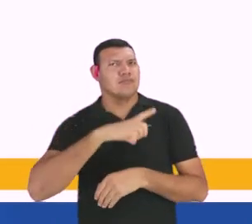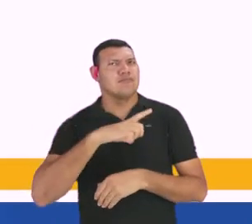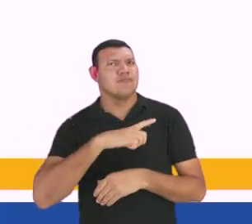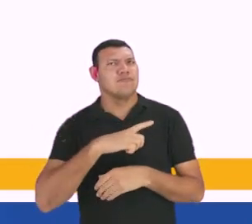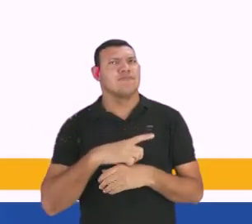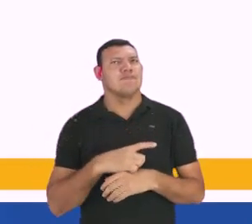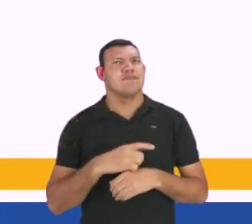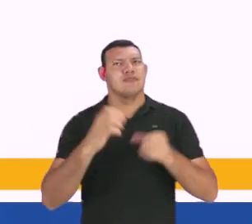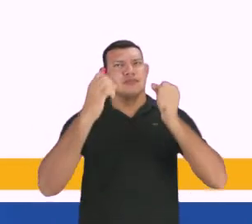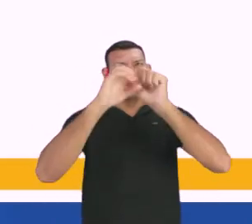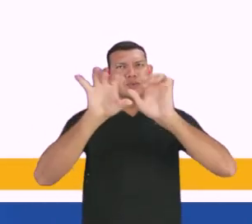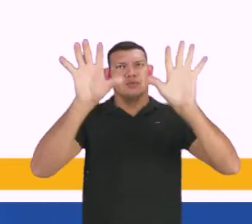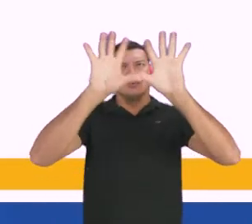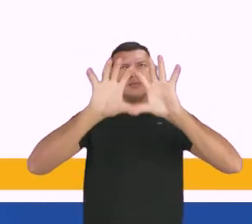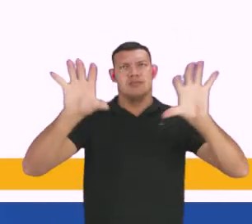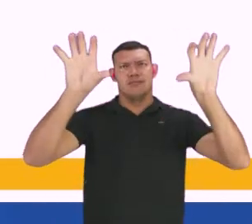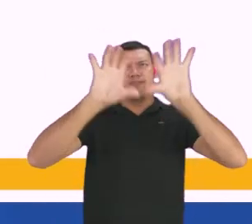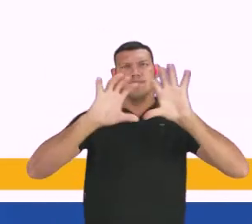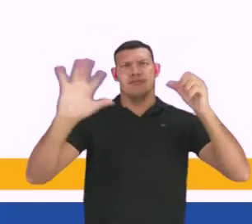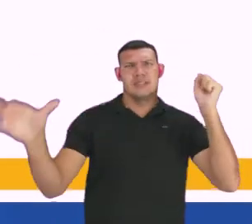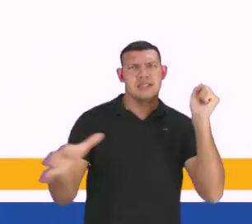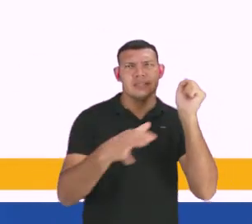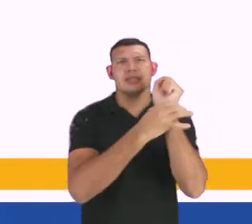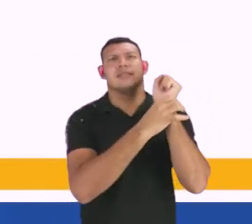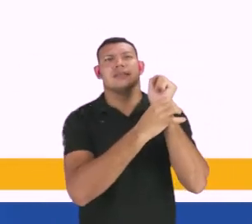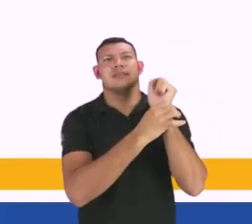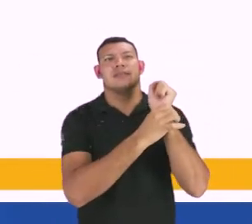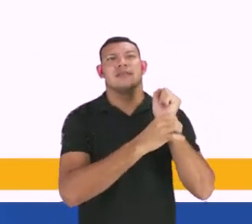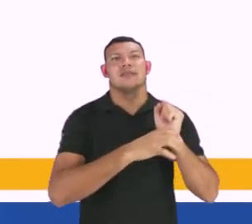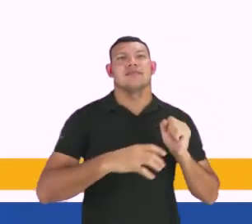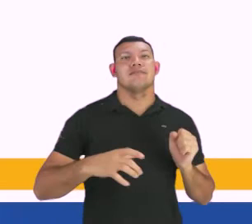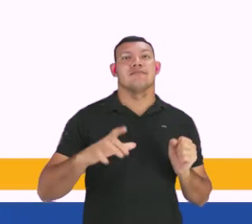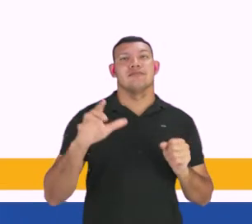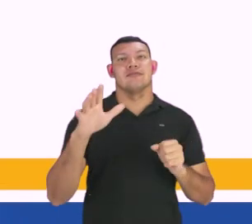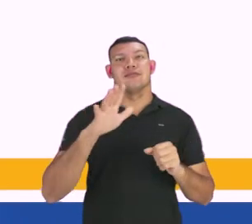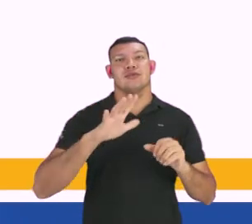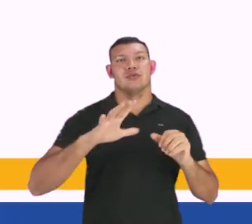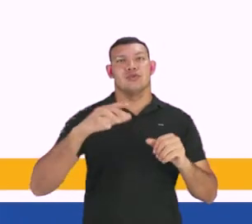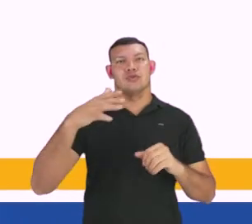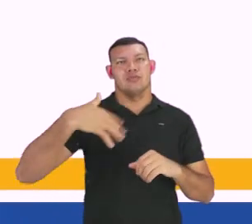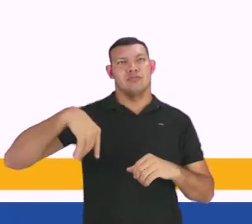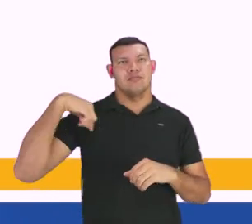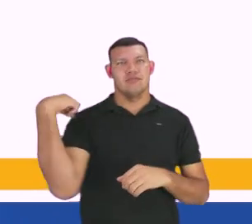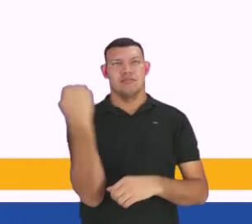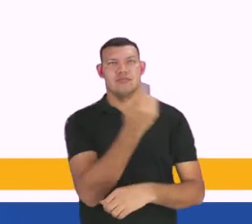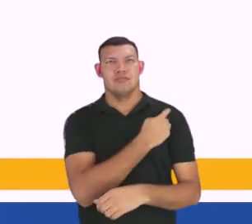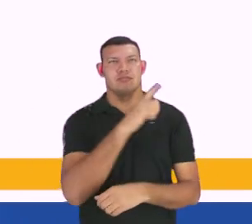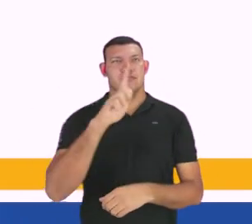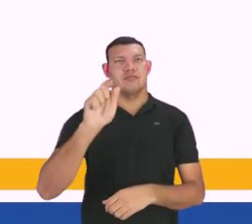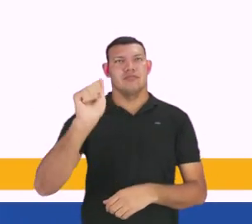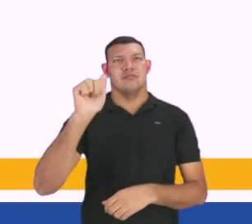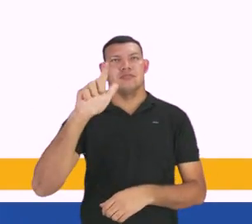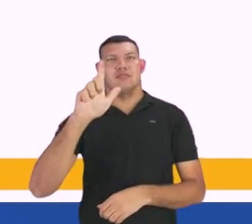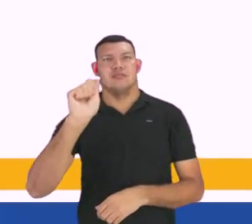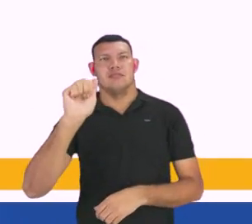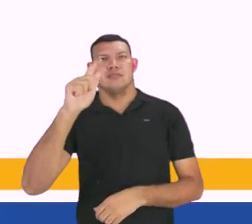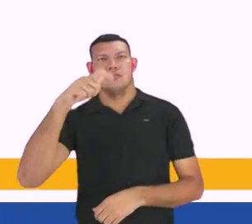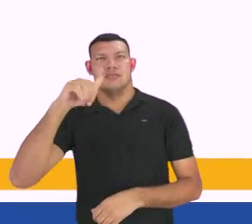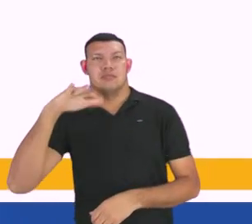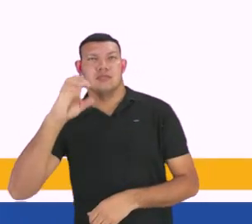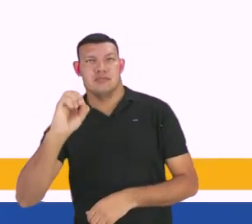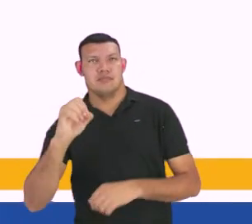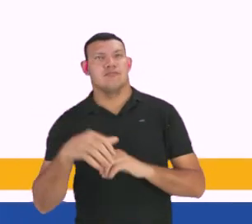Por que não encontramos aliens ainda? Talvez nossos equipamentos não tenham sensibilidade suficiente, ou